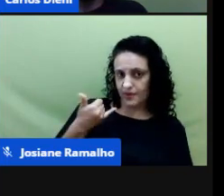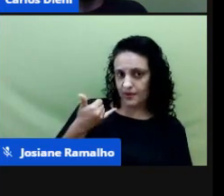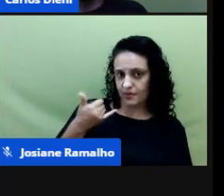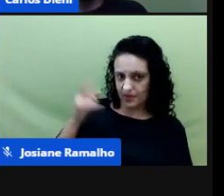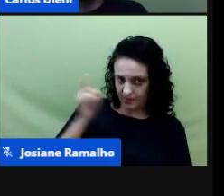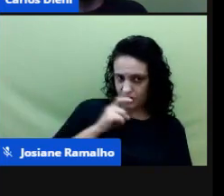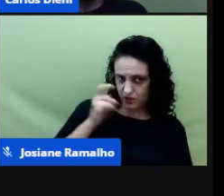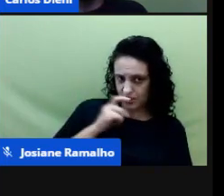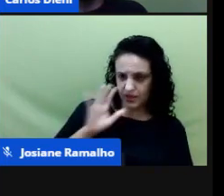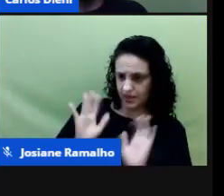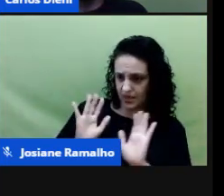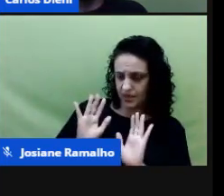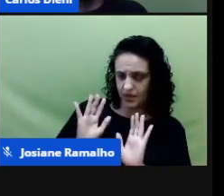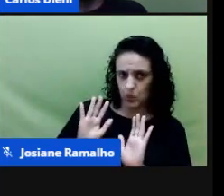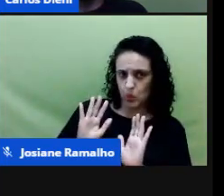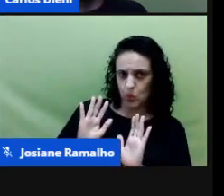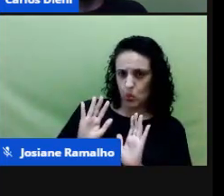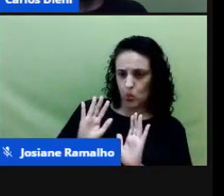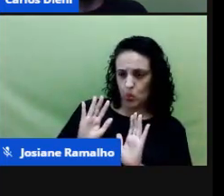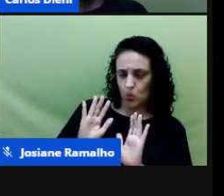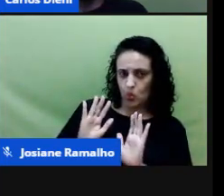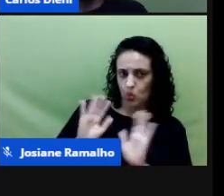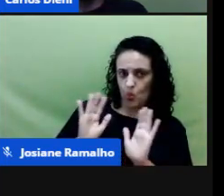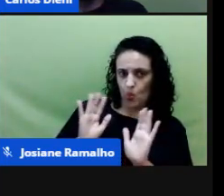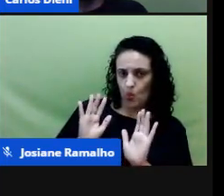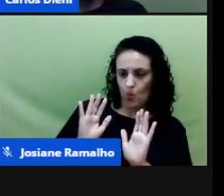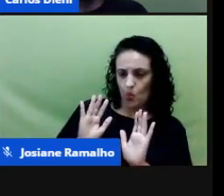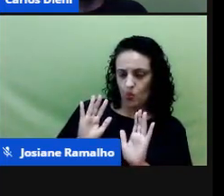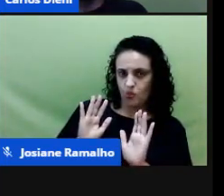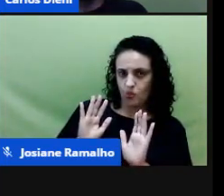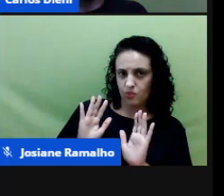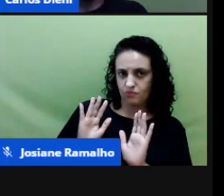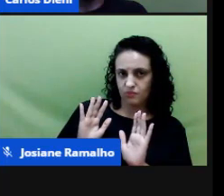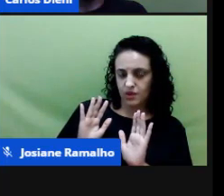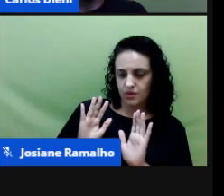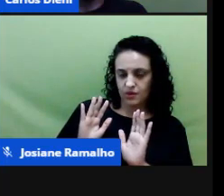Antevejo. Que não praticou o fato narrado na denúncia.